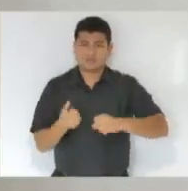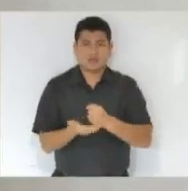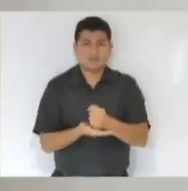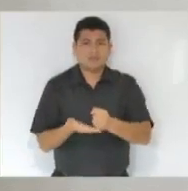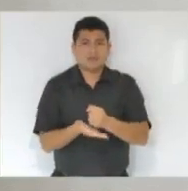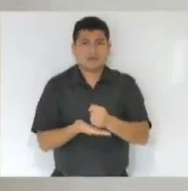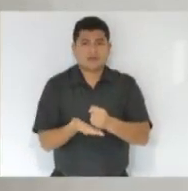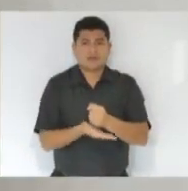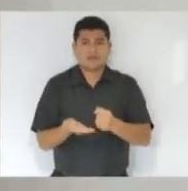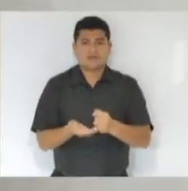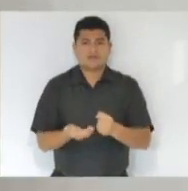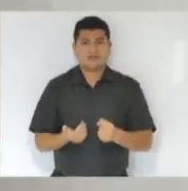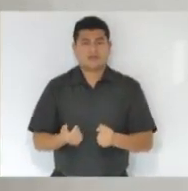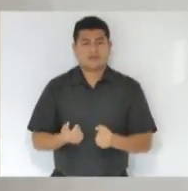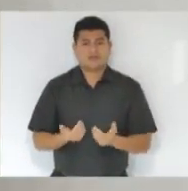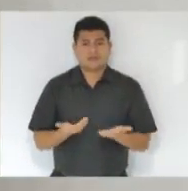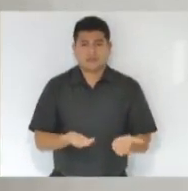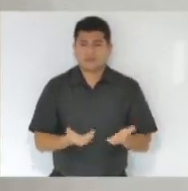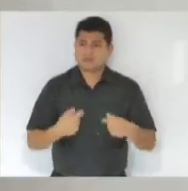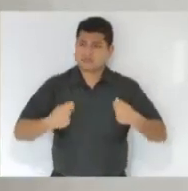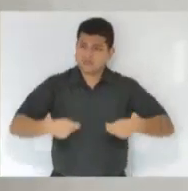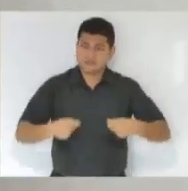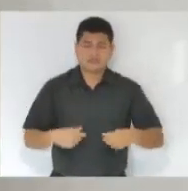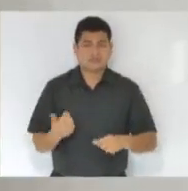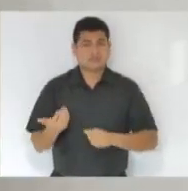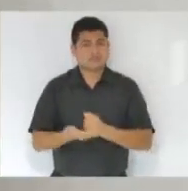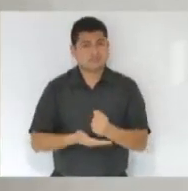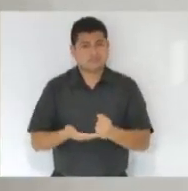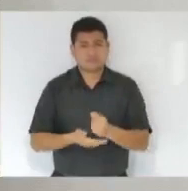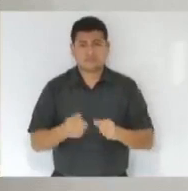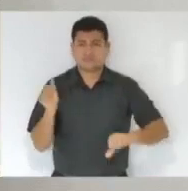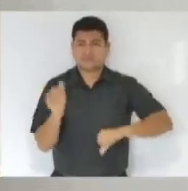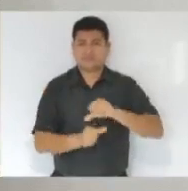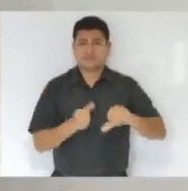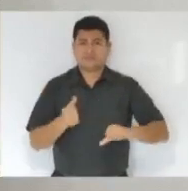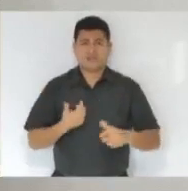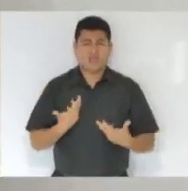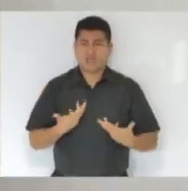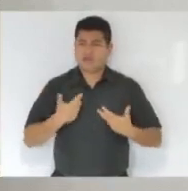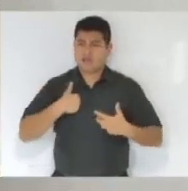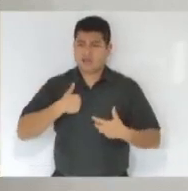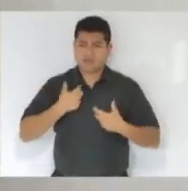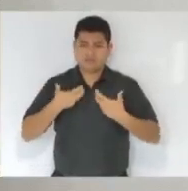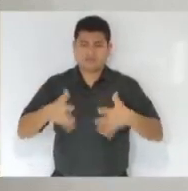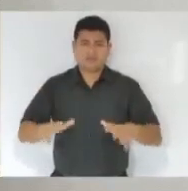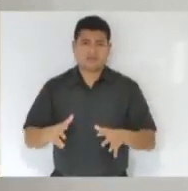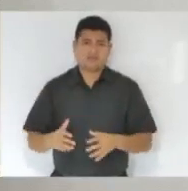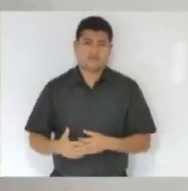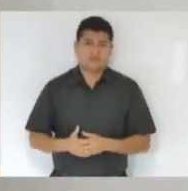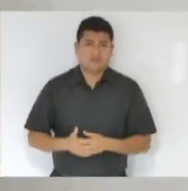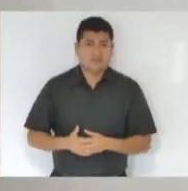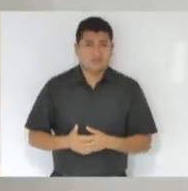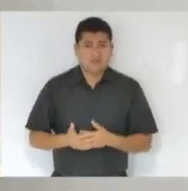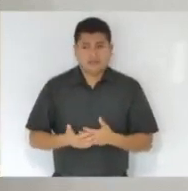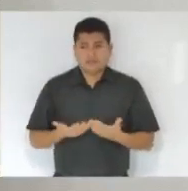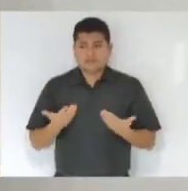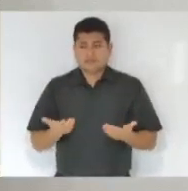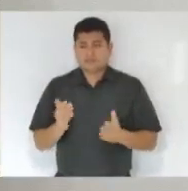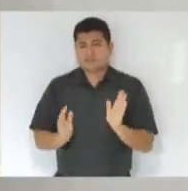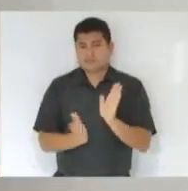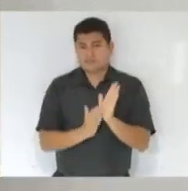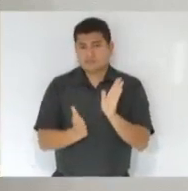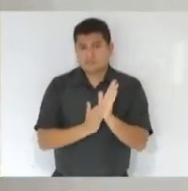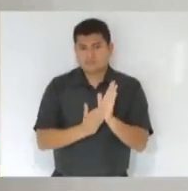mudar nos fundamentos. Eu não quero isso. Por isso, a Frente Parlamentar pelo Livre Comércio e Desburocratização se propõe a ser